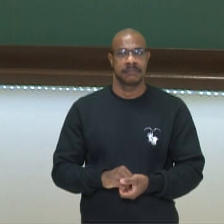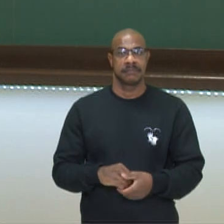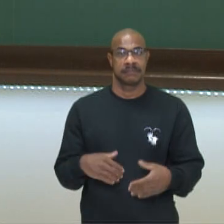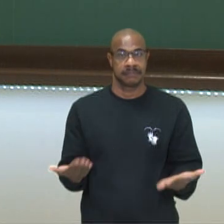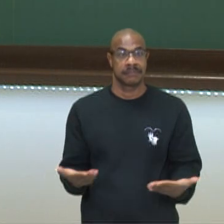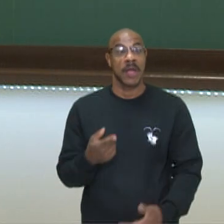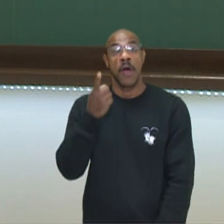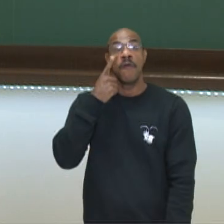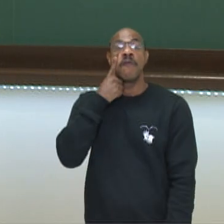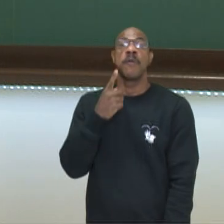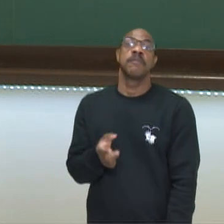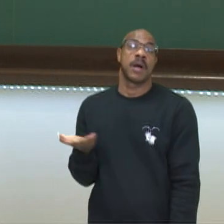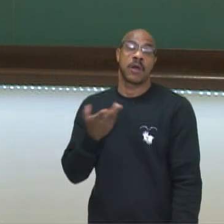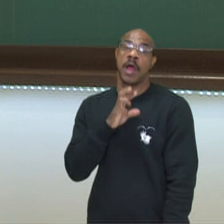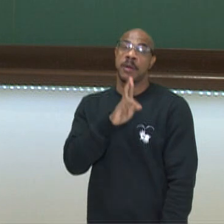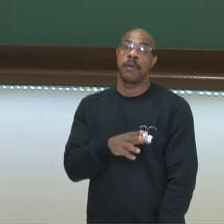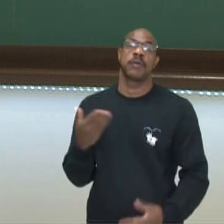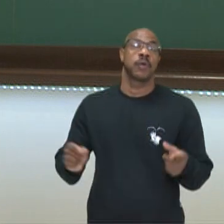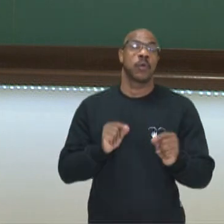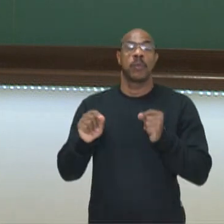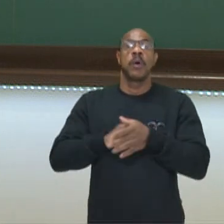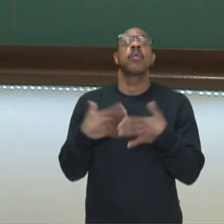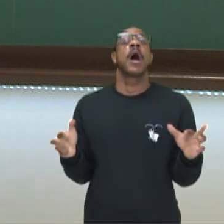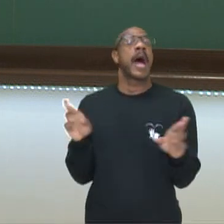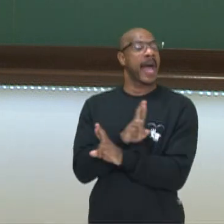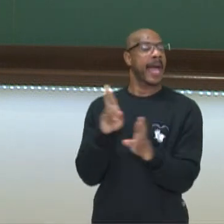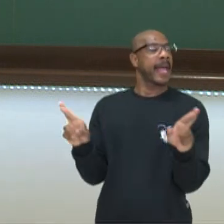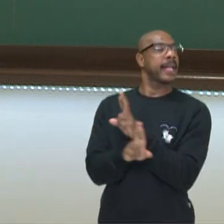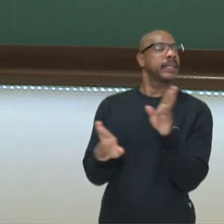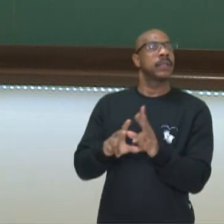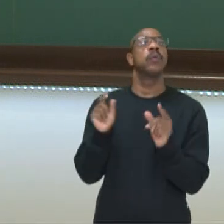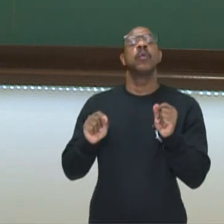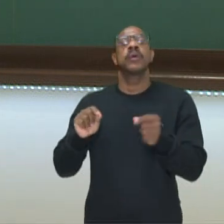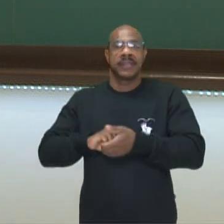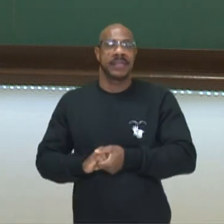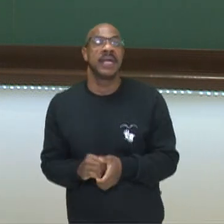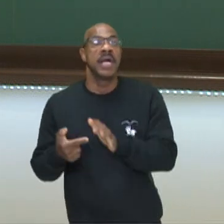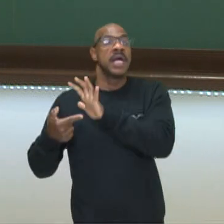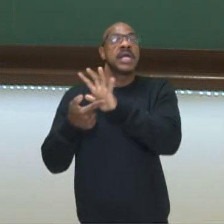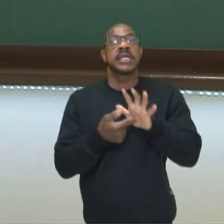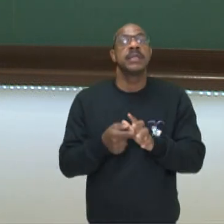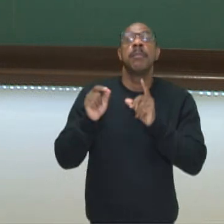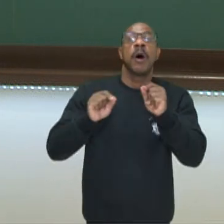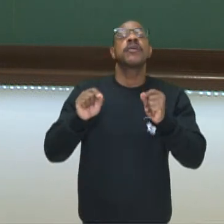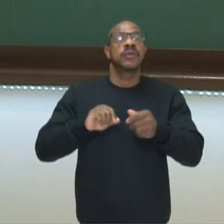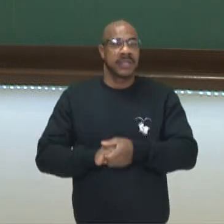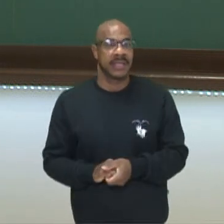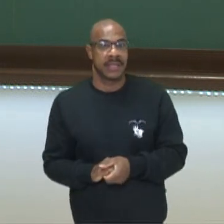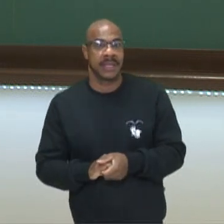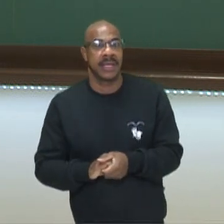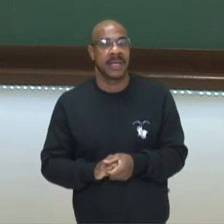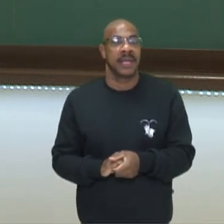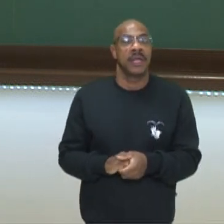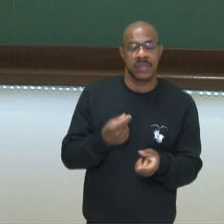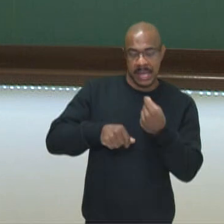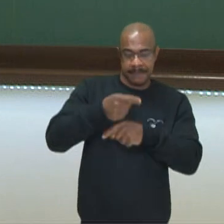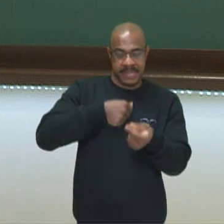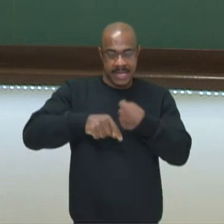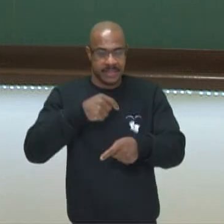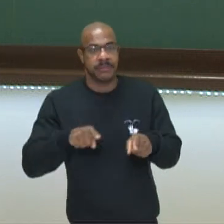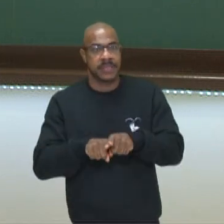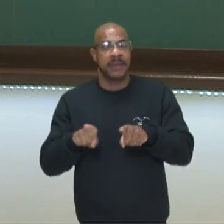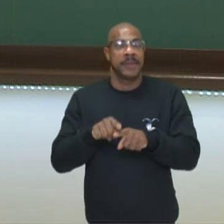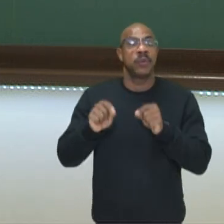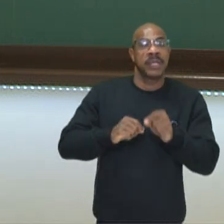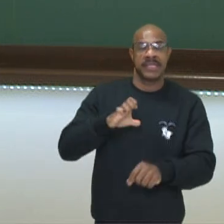Pessoal, vamos corrigir, né? Qual é essa relação que eu estabeleço a partir da obra Ética Protestante, o Espírito do Capitalismo, entre